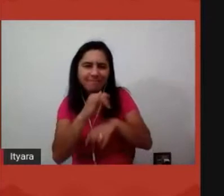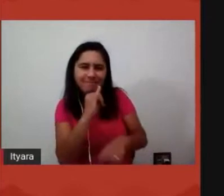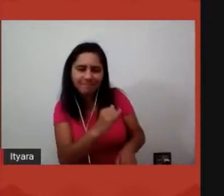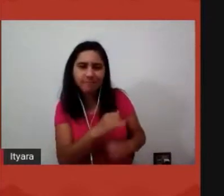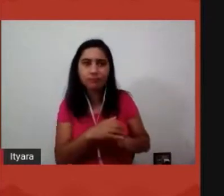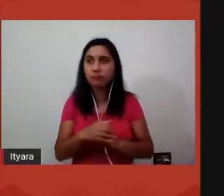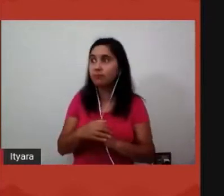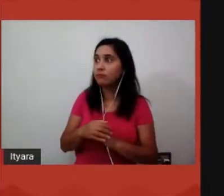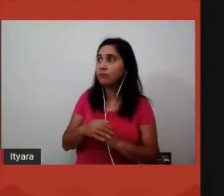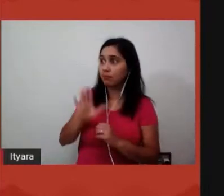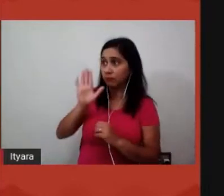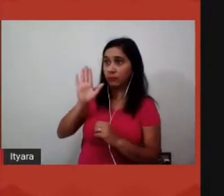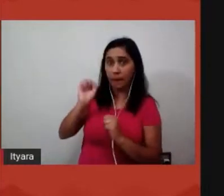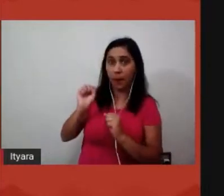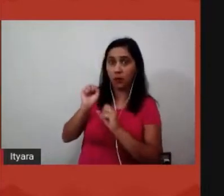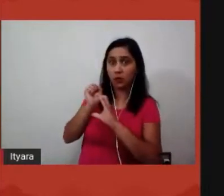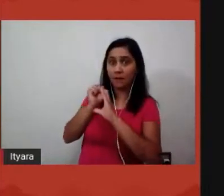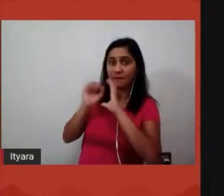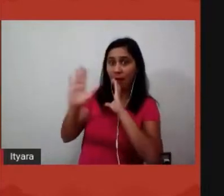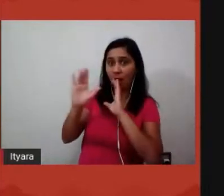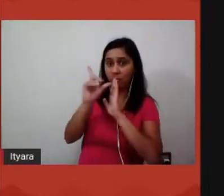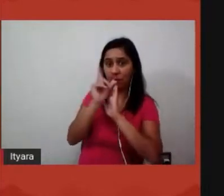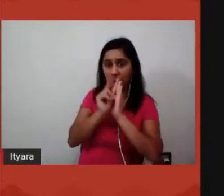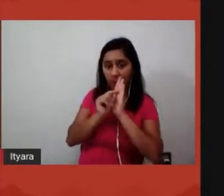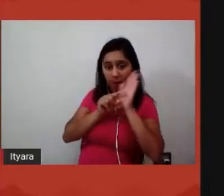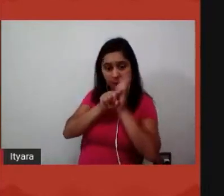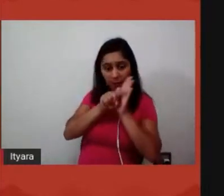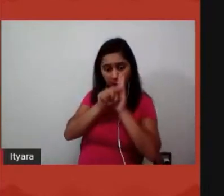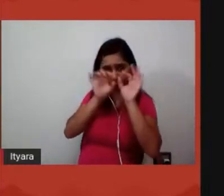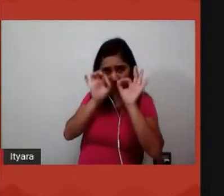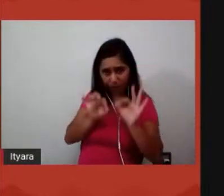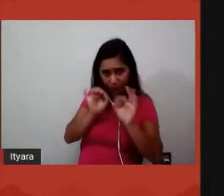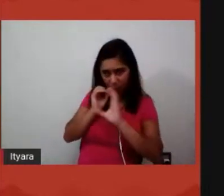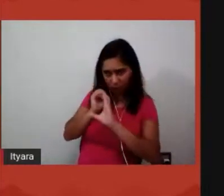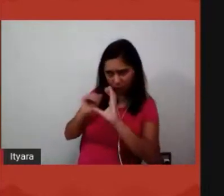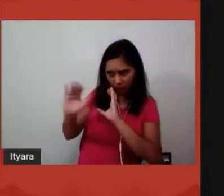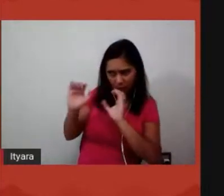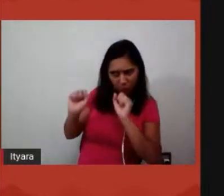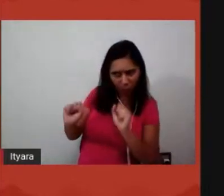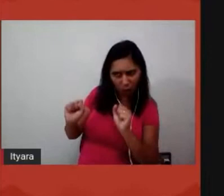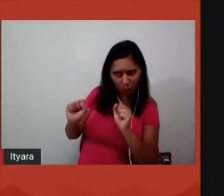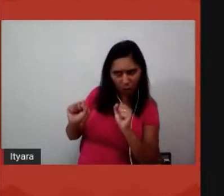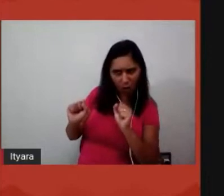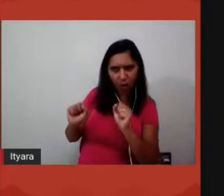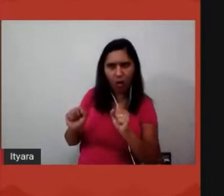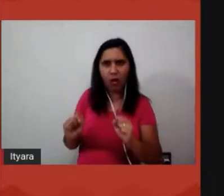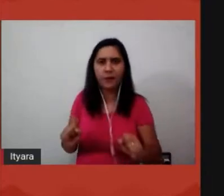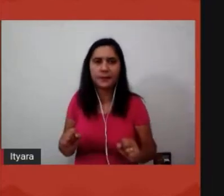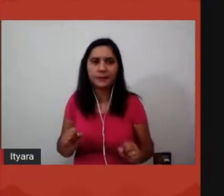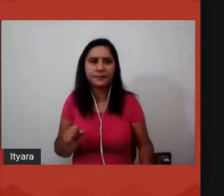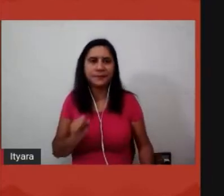Posso enviar, então, o nosso questionário aqui, com as nossas perguntas? Sim.